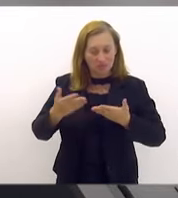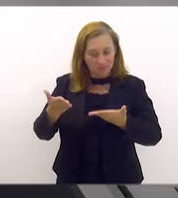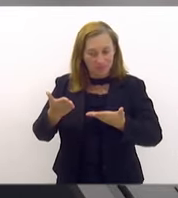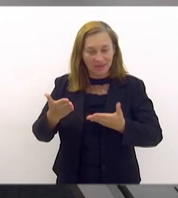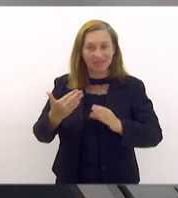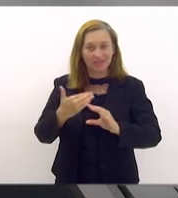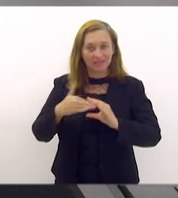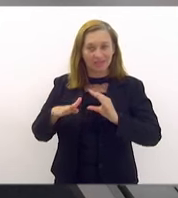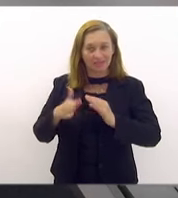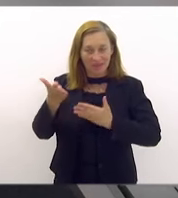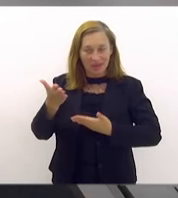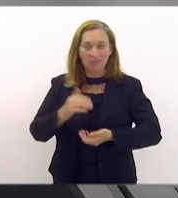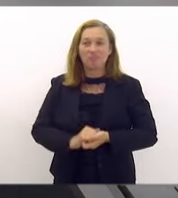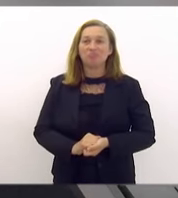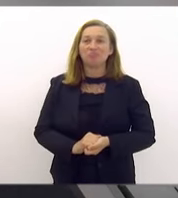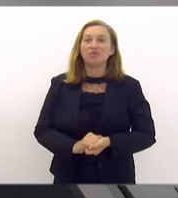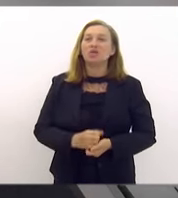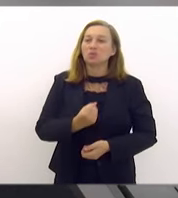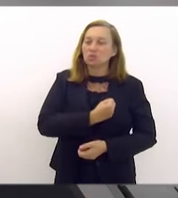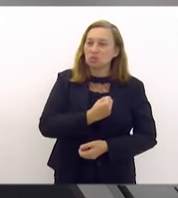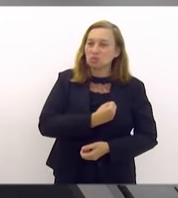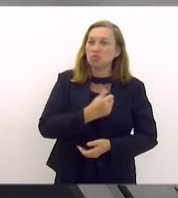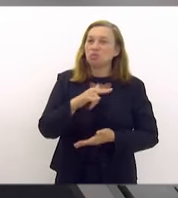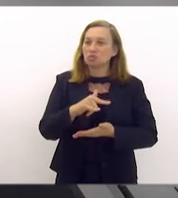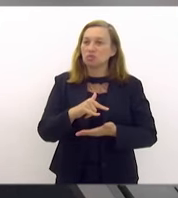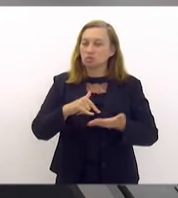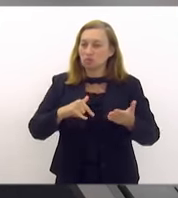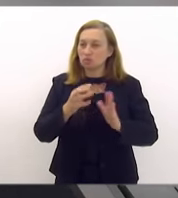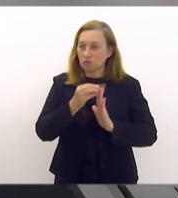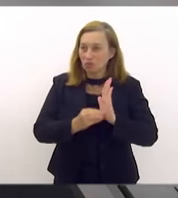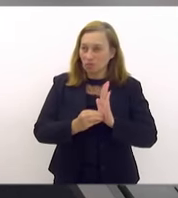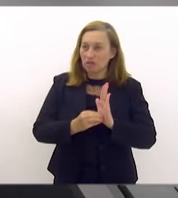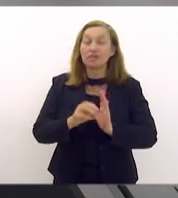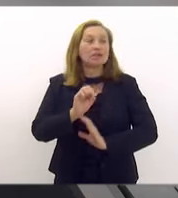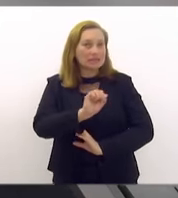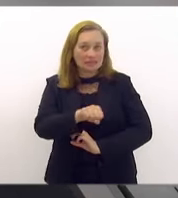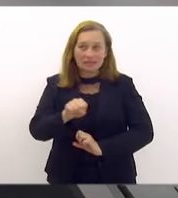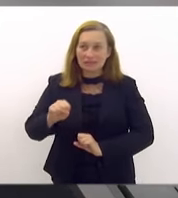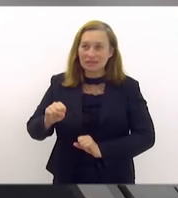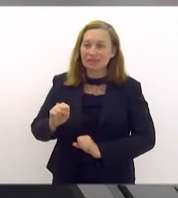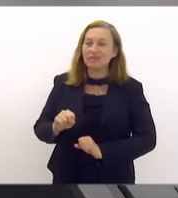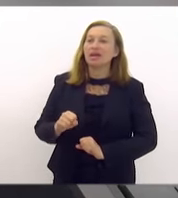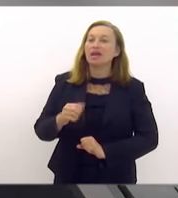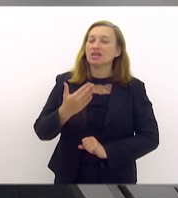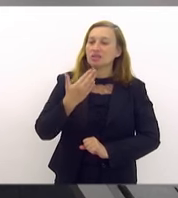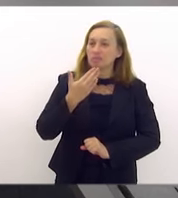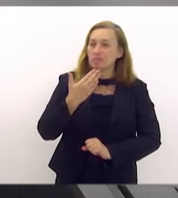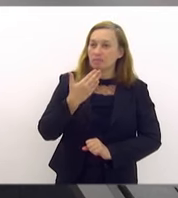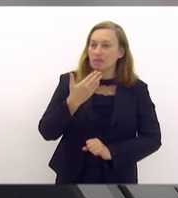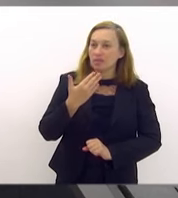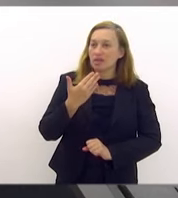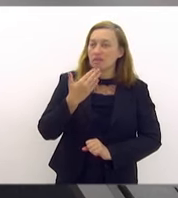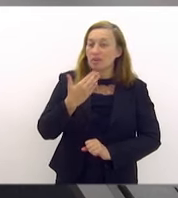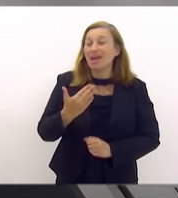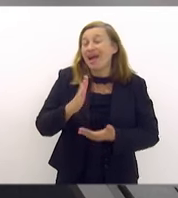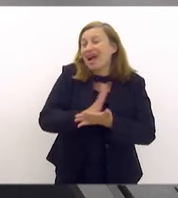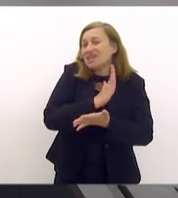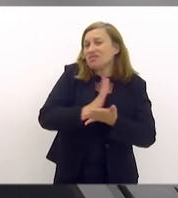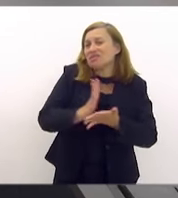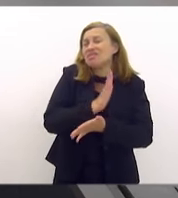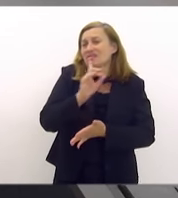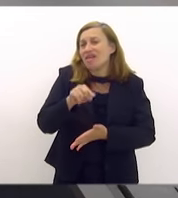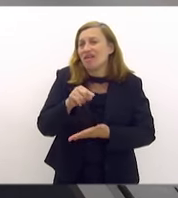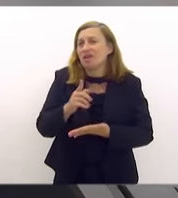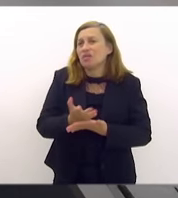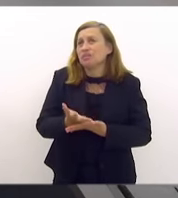relar essa pelo menos o número dos of vou deixar com a doutora Sim a gente reforça é porque às vezes é isso mesmo